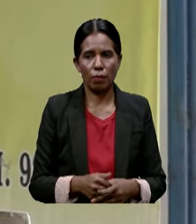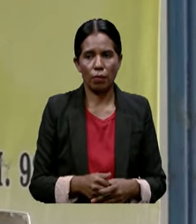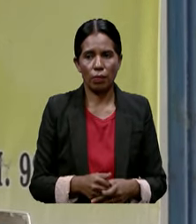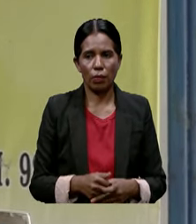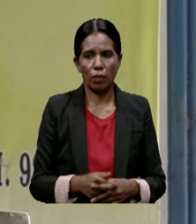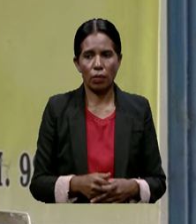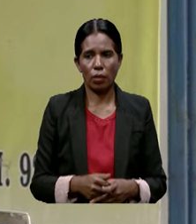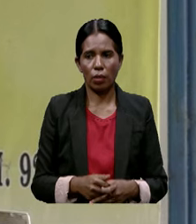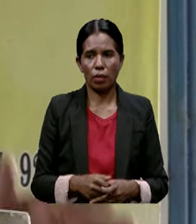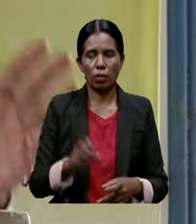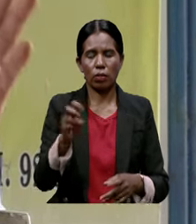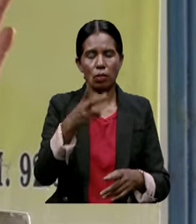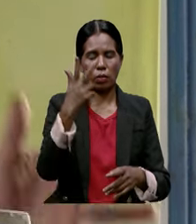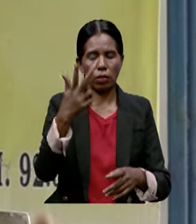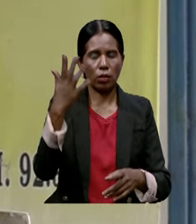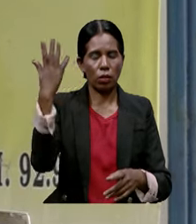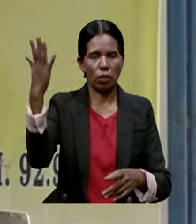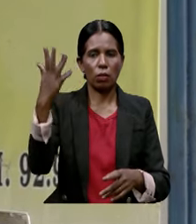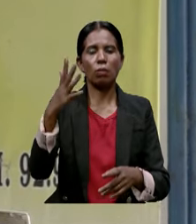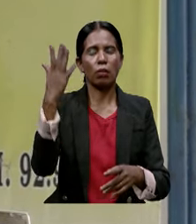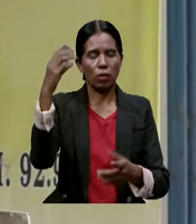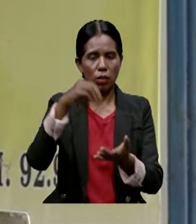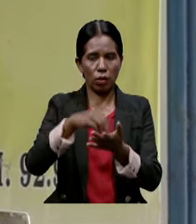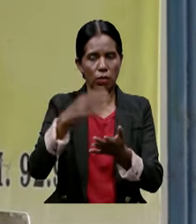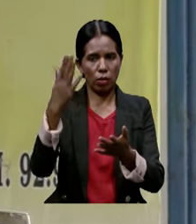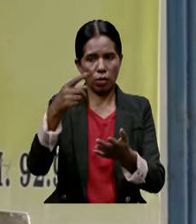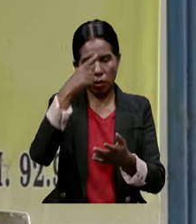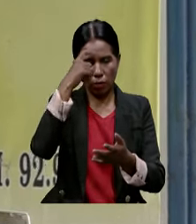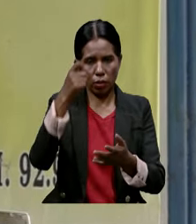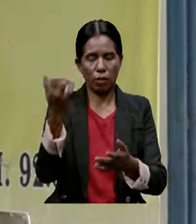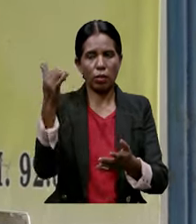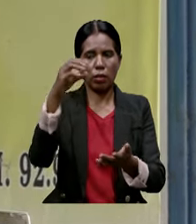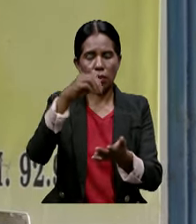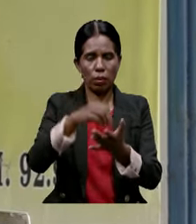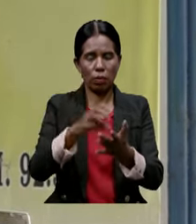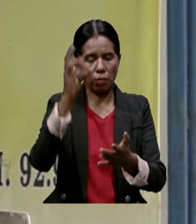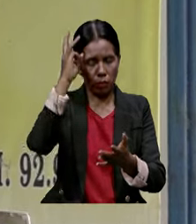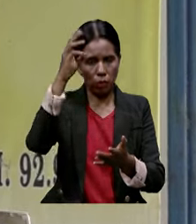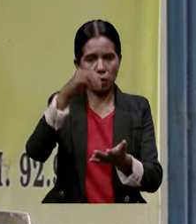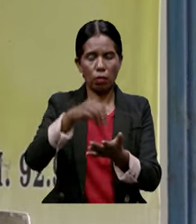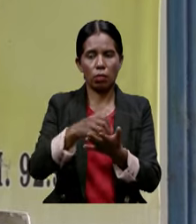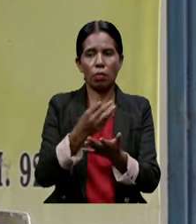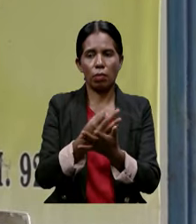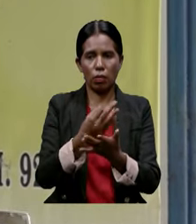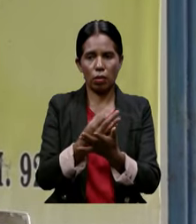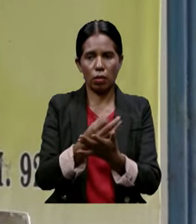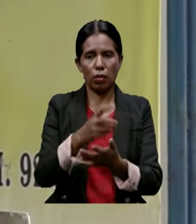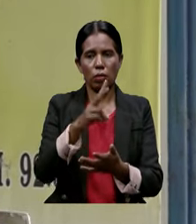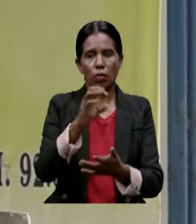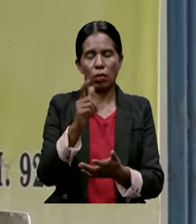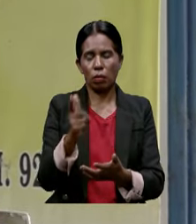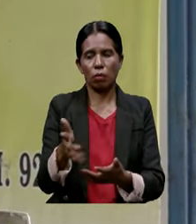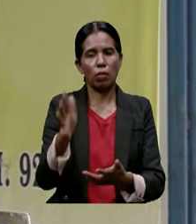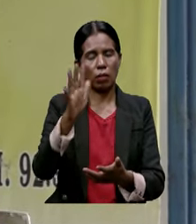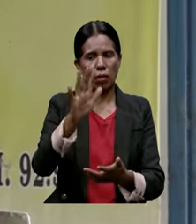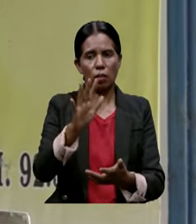Se não recinto, não se concentra o que é. Está ainda nem para incidir a tal preocupação, orçamento irá ver 2025,